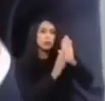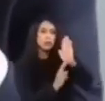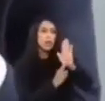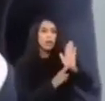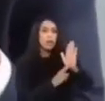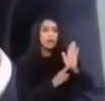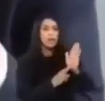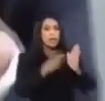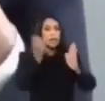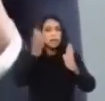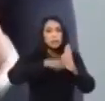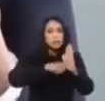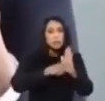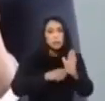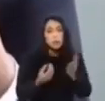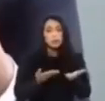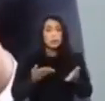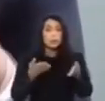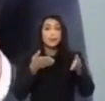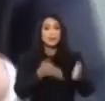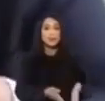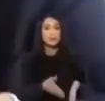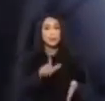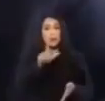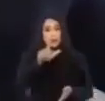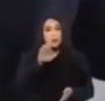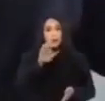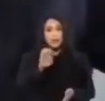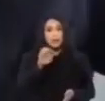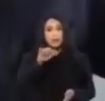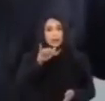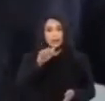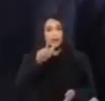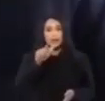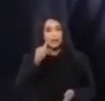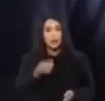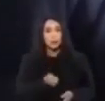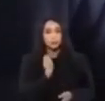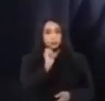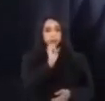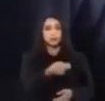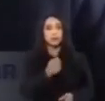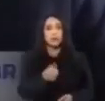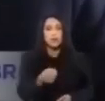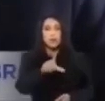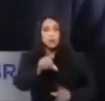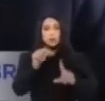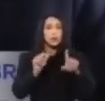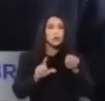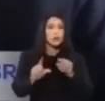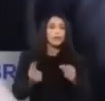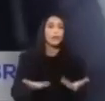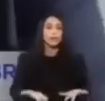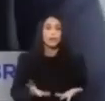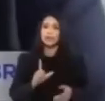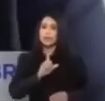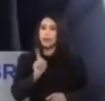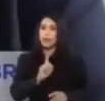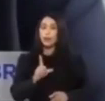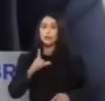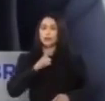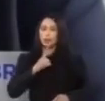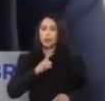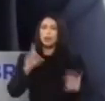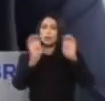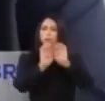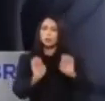participar de um projeto, para participar de um leilão. Não, nós temos um elenco de projetos de infraestrutura. E isso